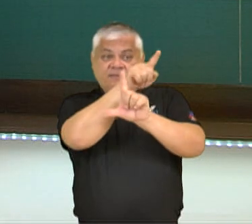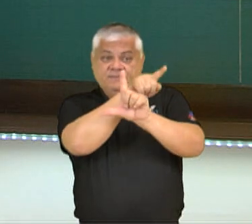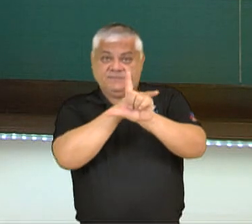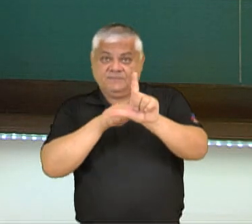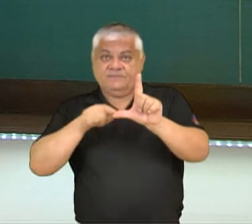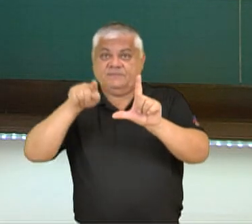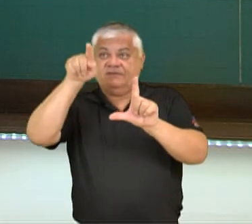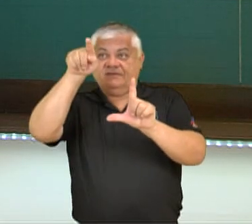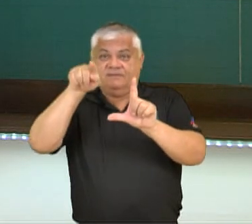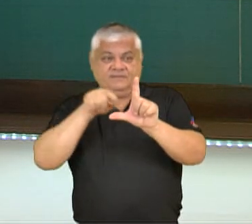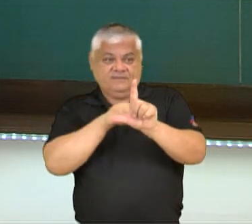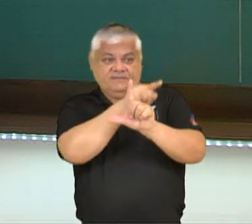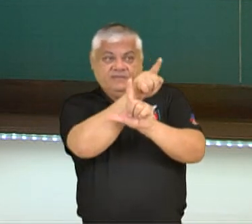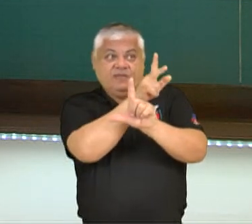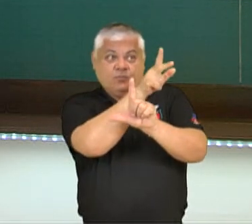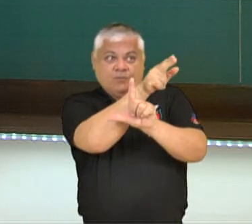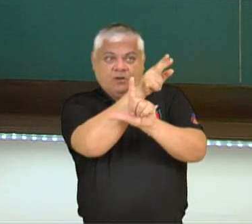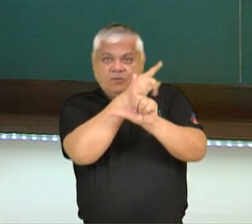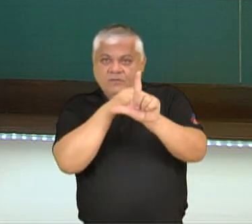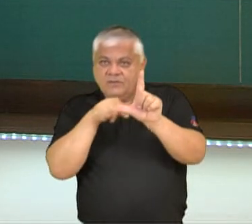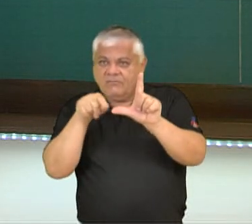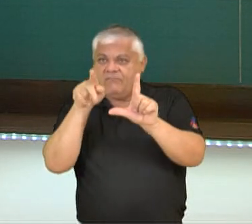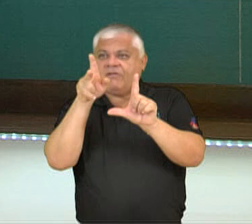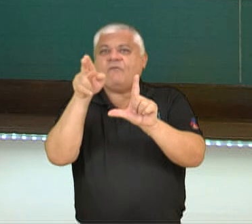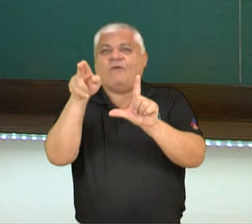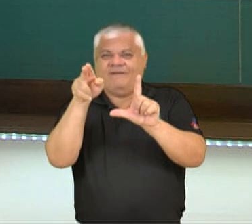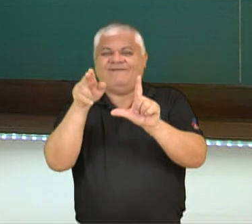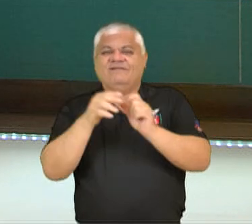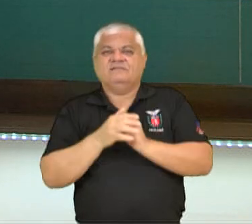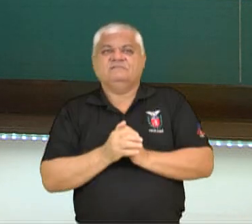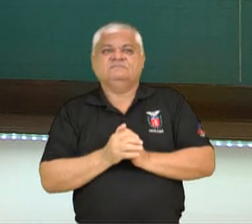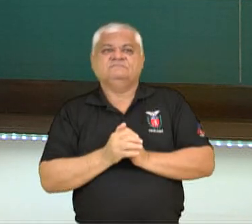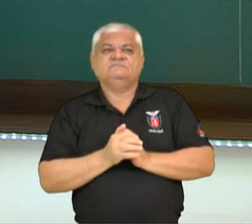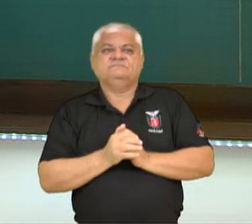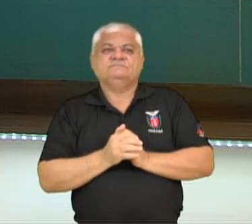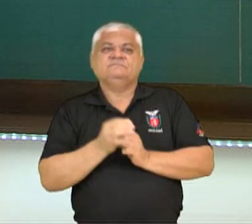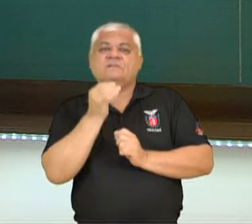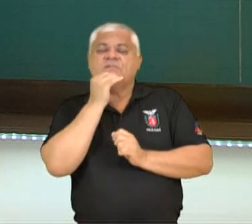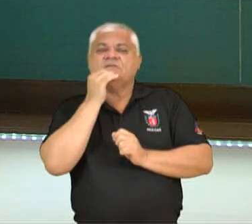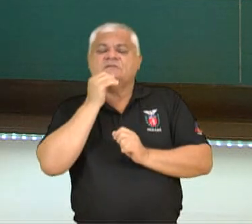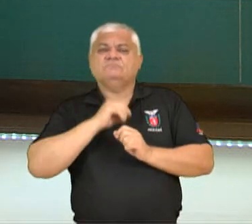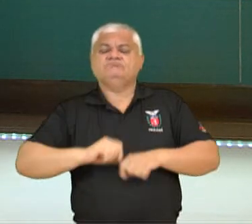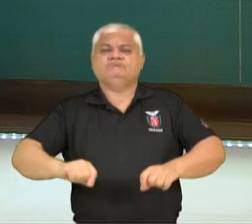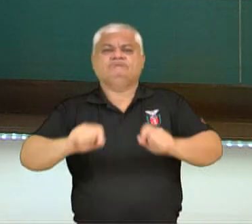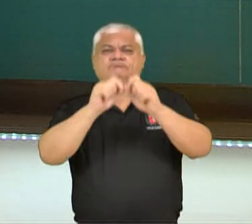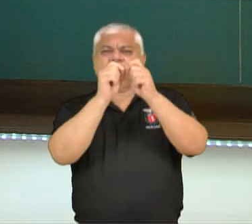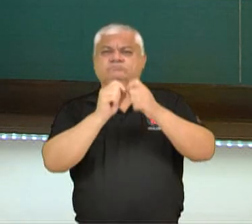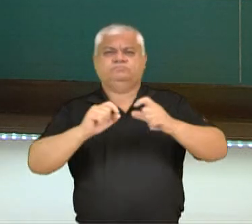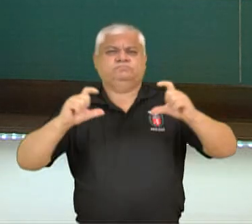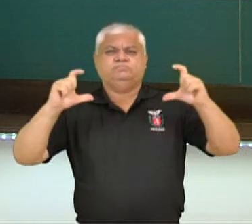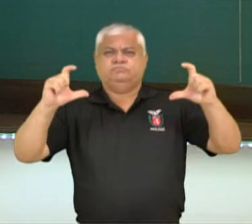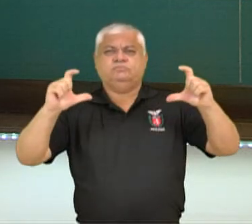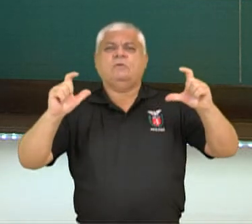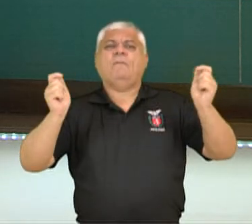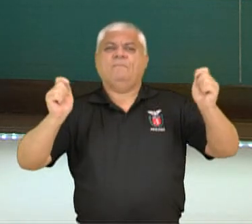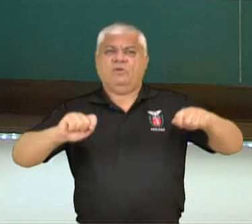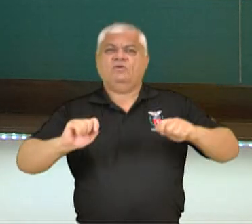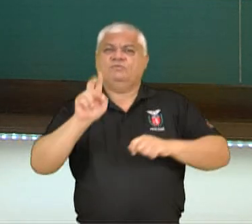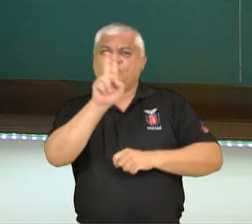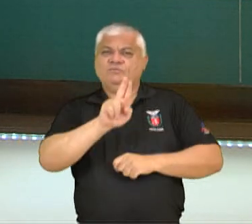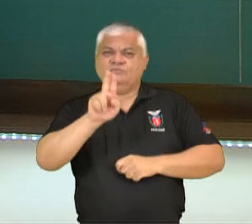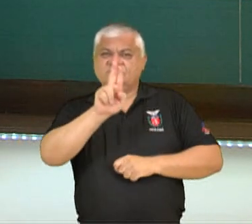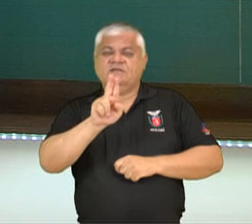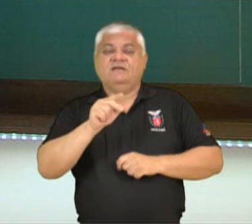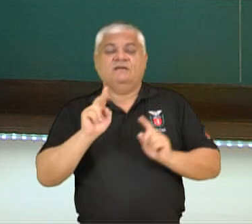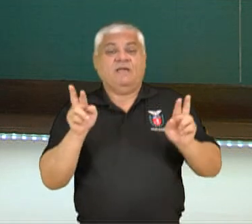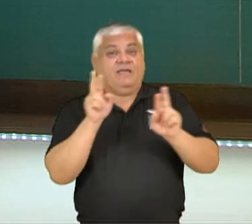eixo de simetria com a própria parábola. Então, nesse caso, você pode estar utilizando o seguinte, uma